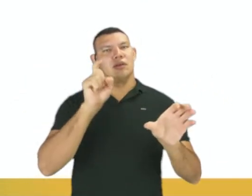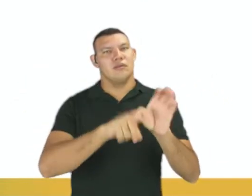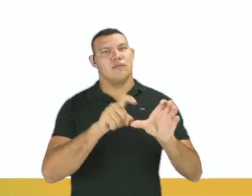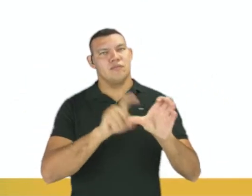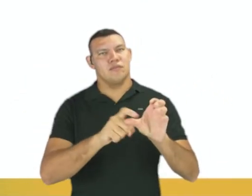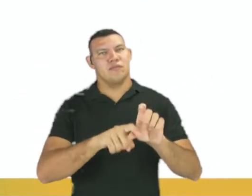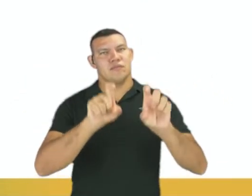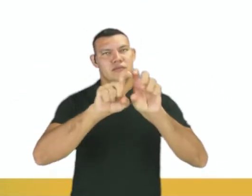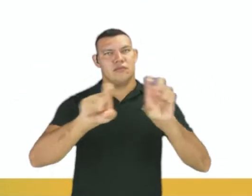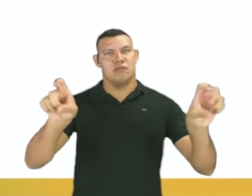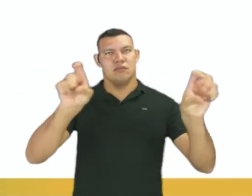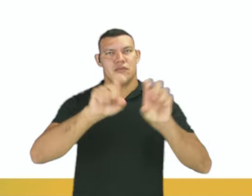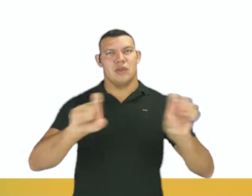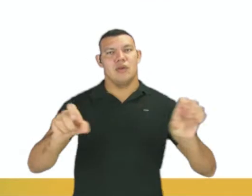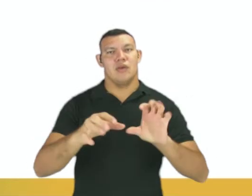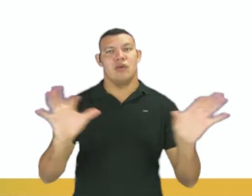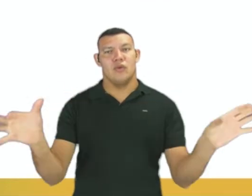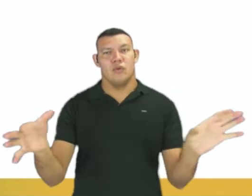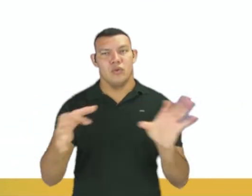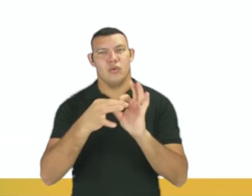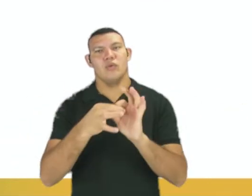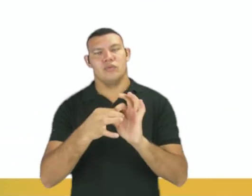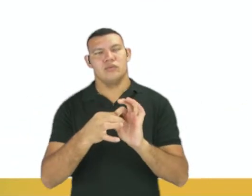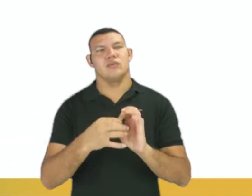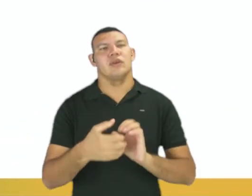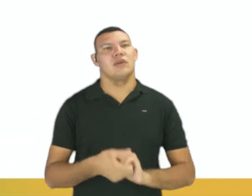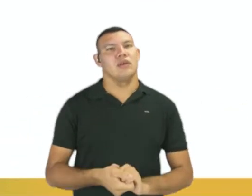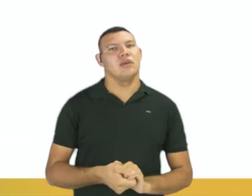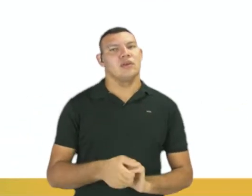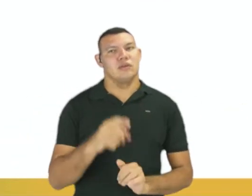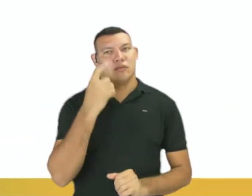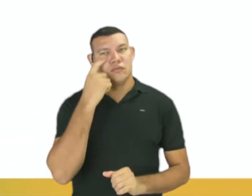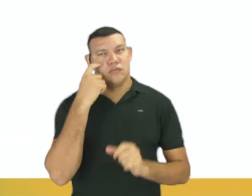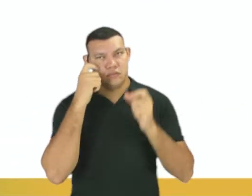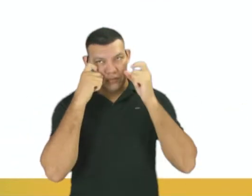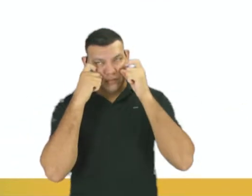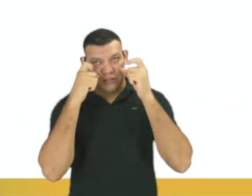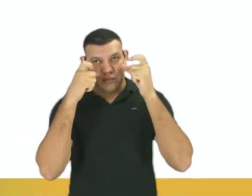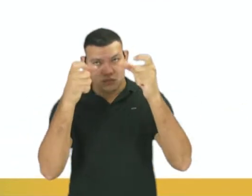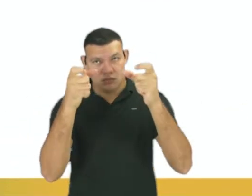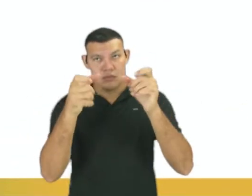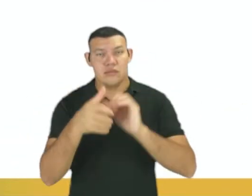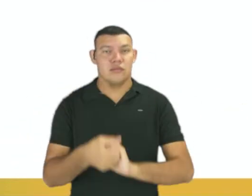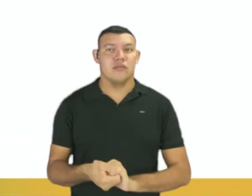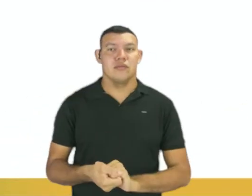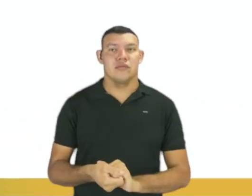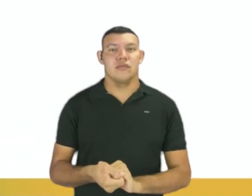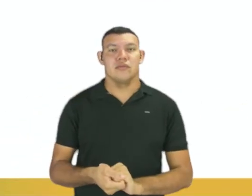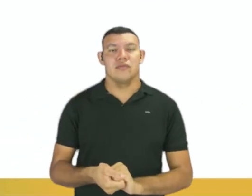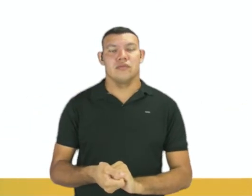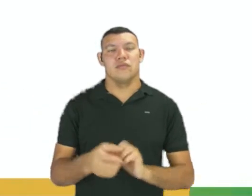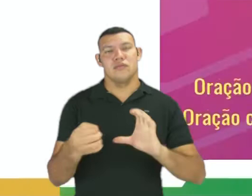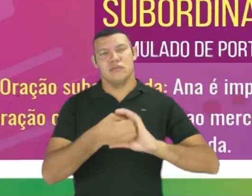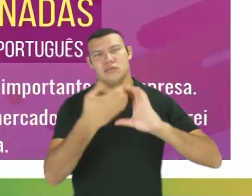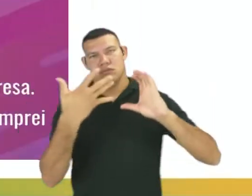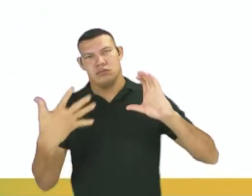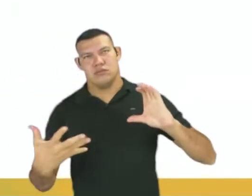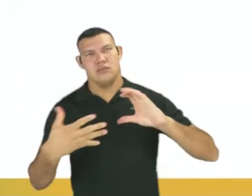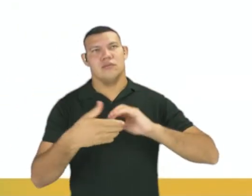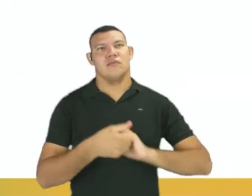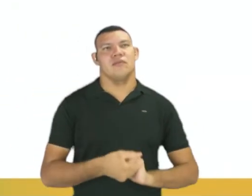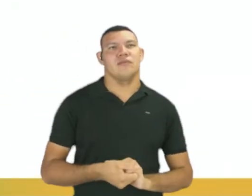subordinação ela não vai acontecer no período simples é importante que vocês fiquem atentos atentos a essa aspecto